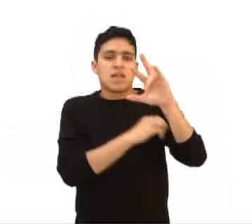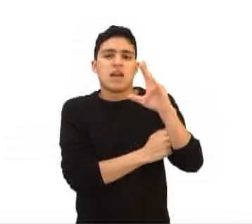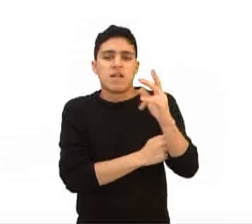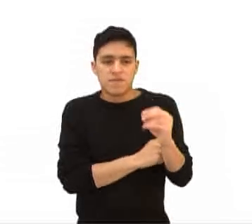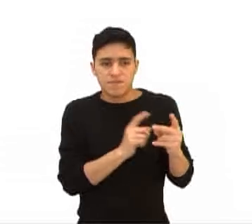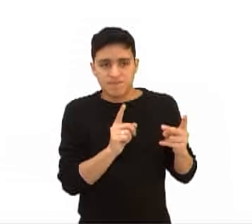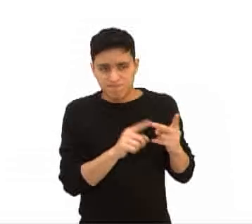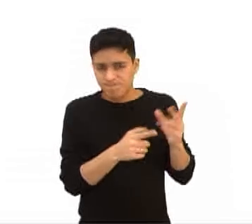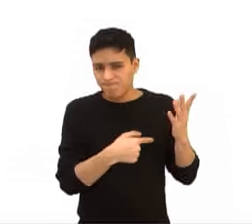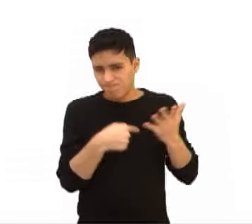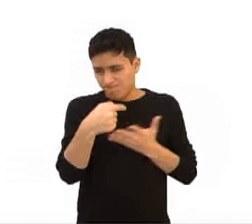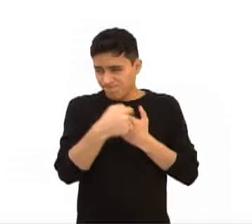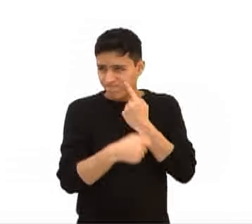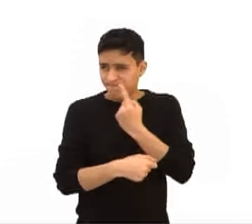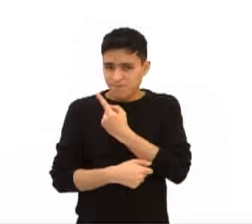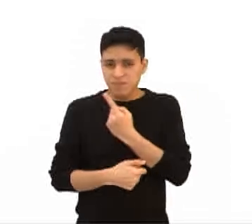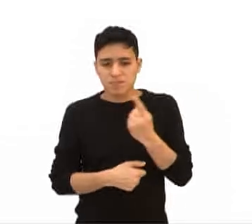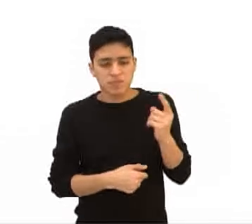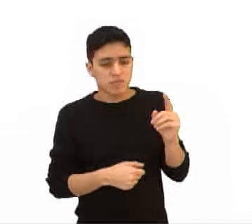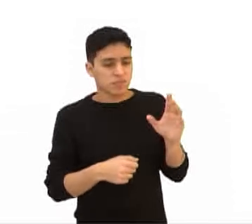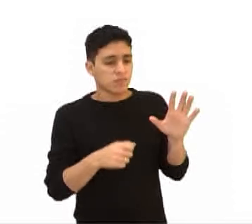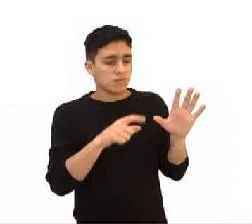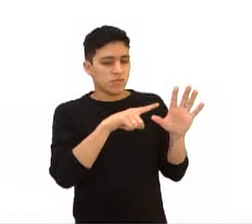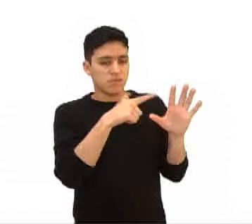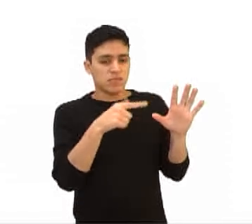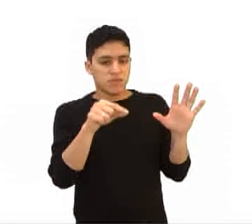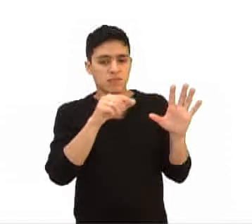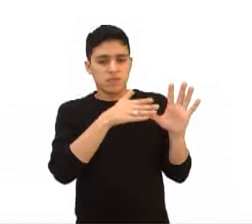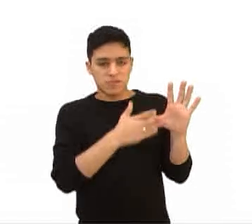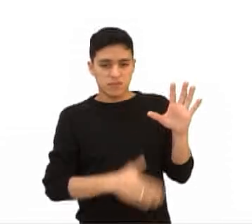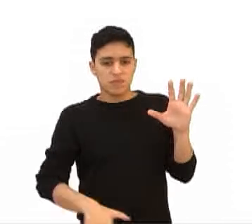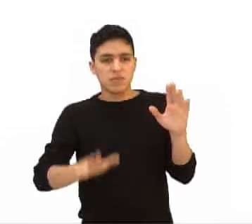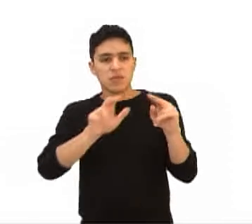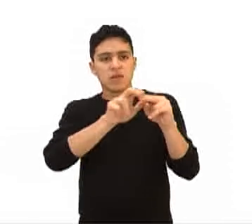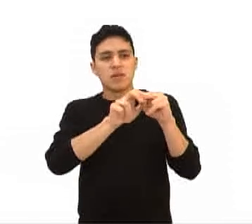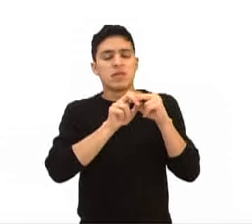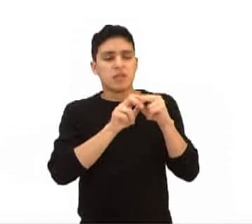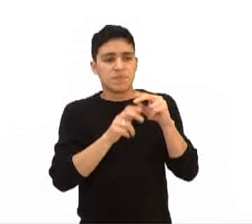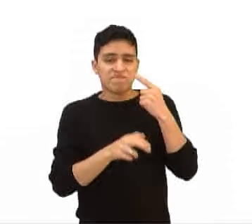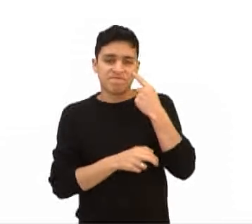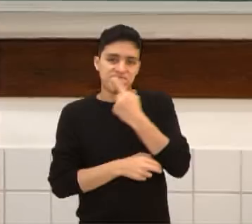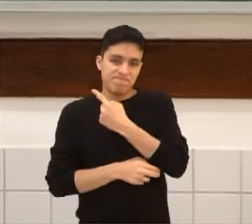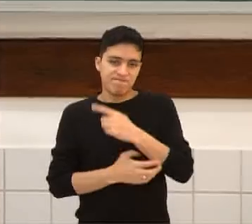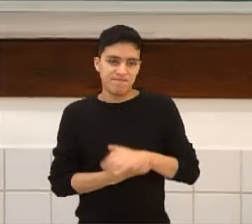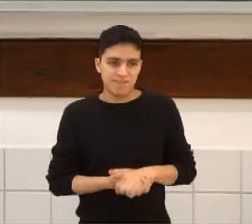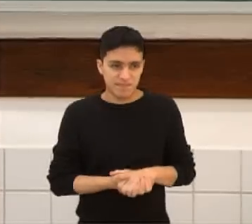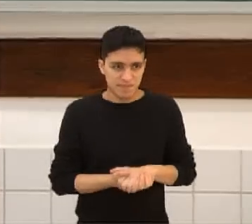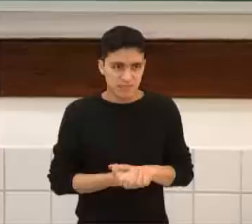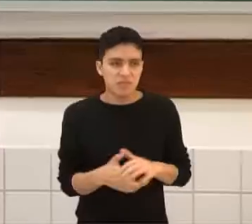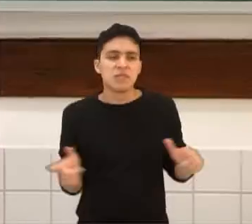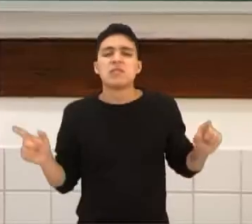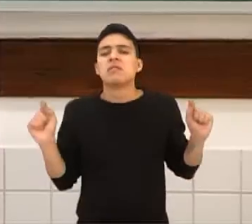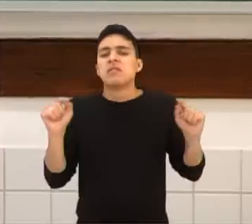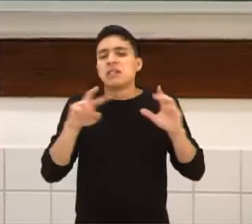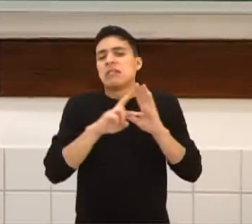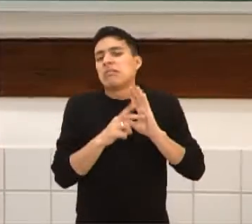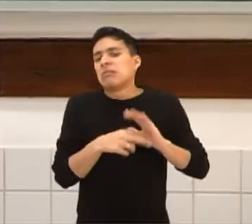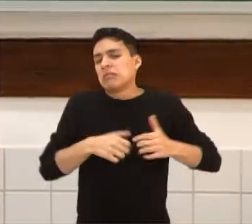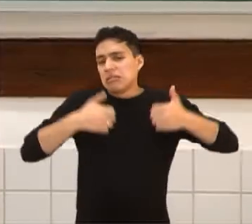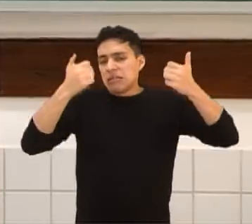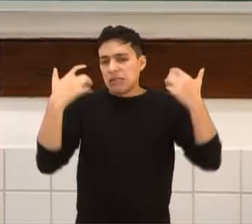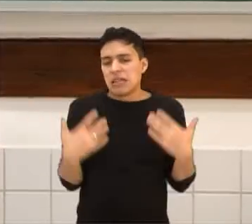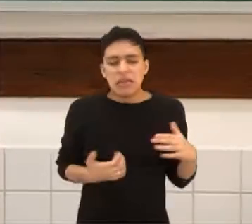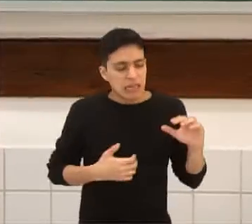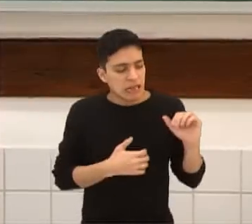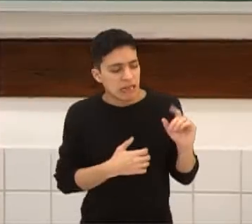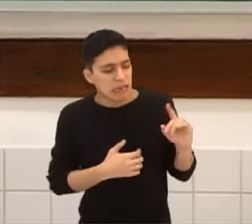e as nogueiras, cujas folhas caducam, e daí o nome caducifólia ou decídua. O que eu quero dizer com tudo isso de